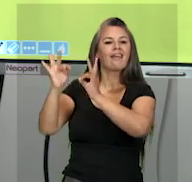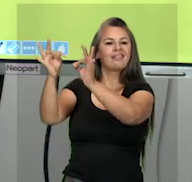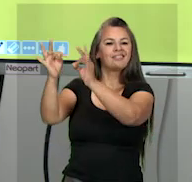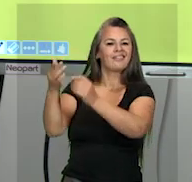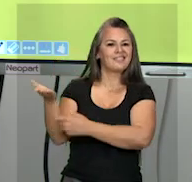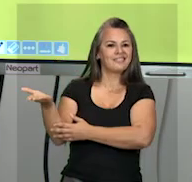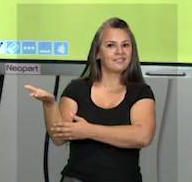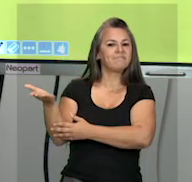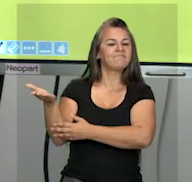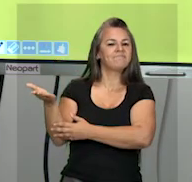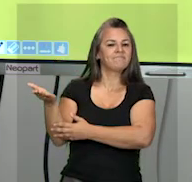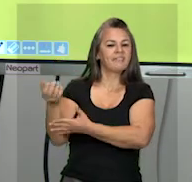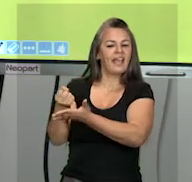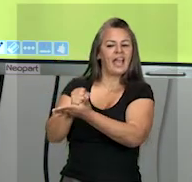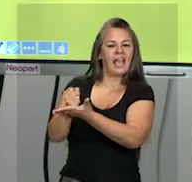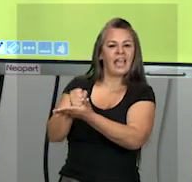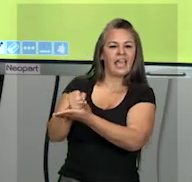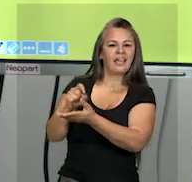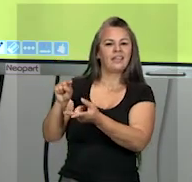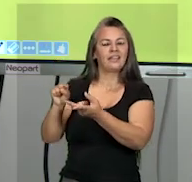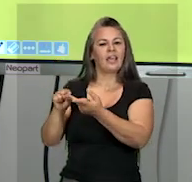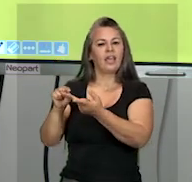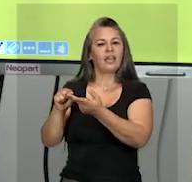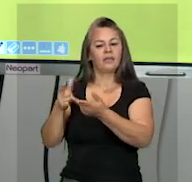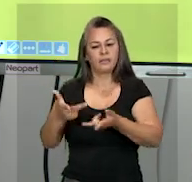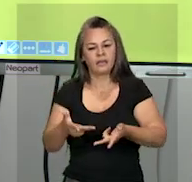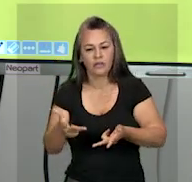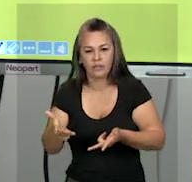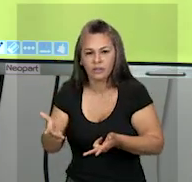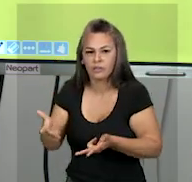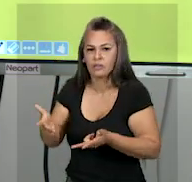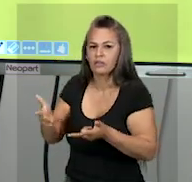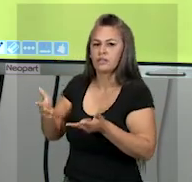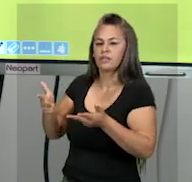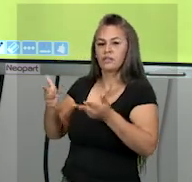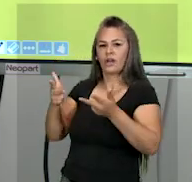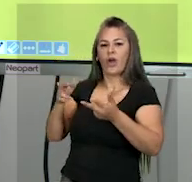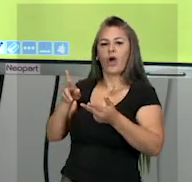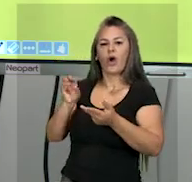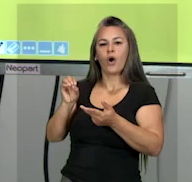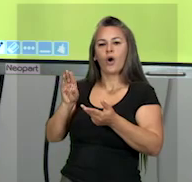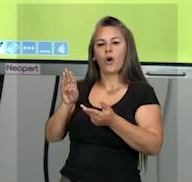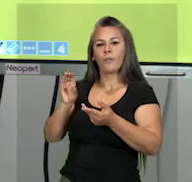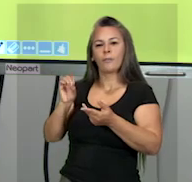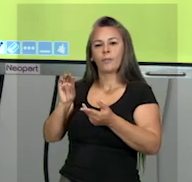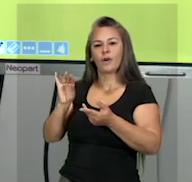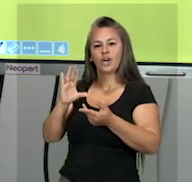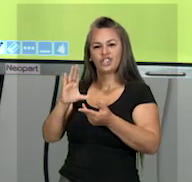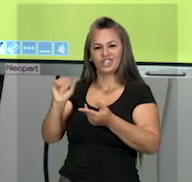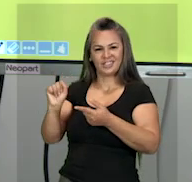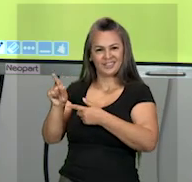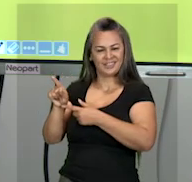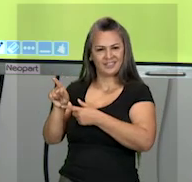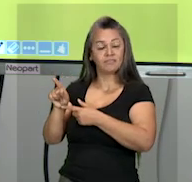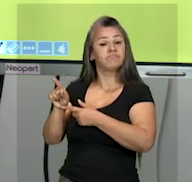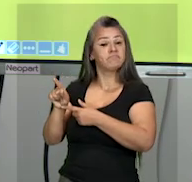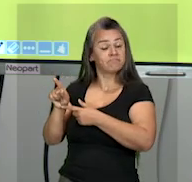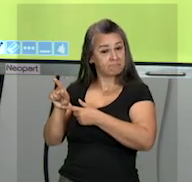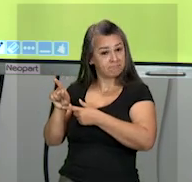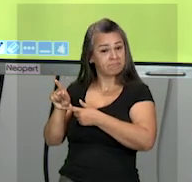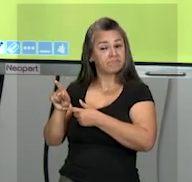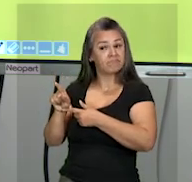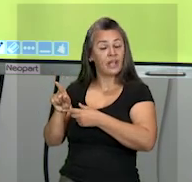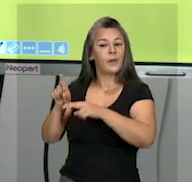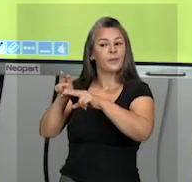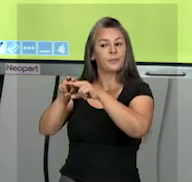que, principalmente os mais novos, né, os jovens de 30 anos para baixo, mais ou menos, tenham